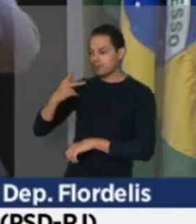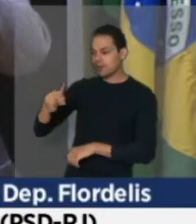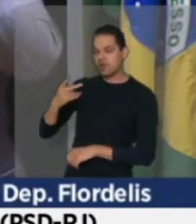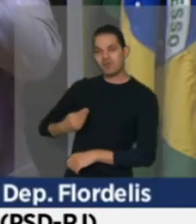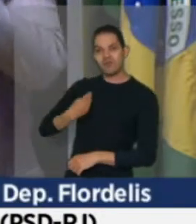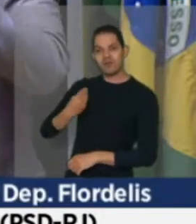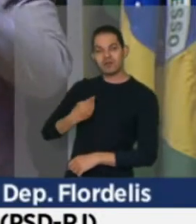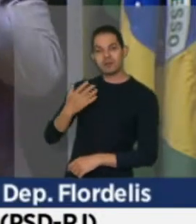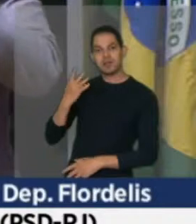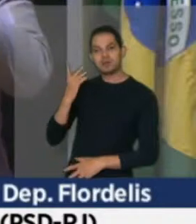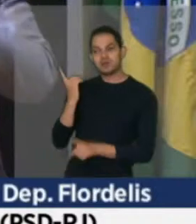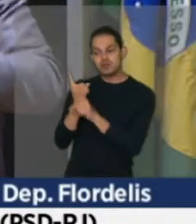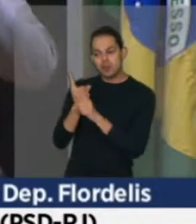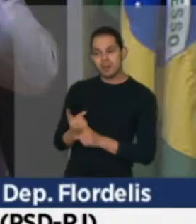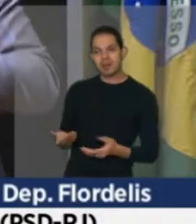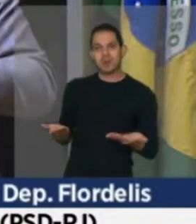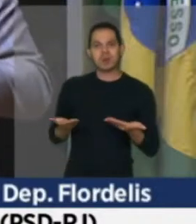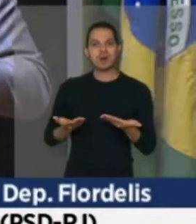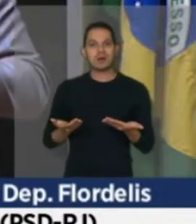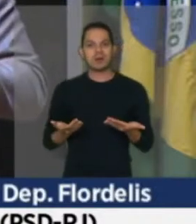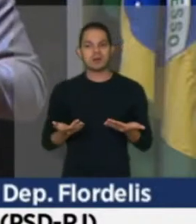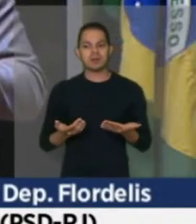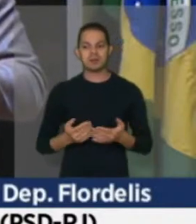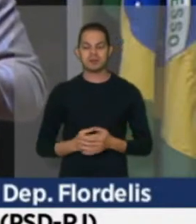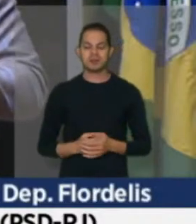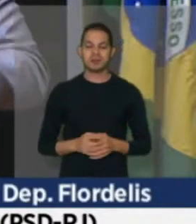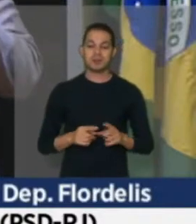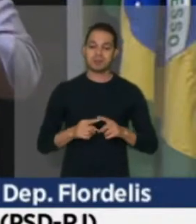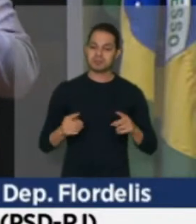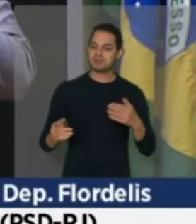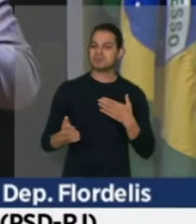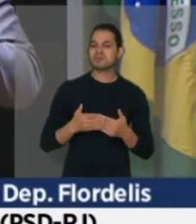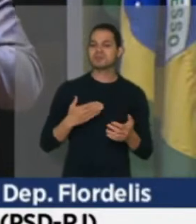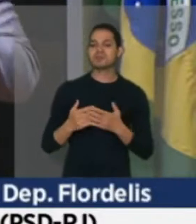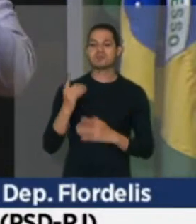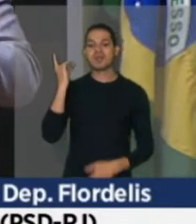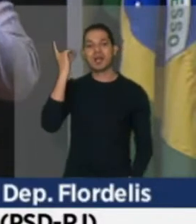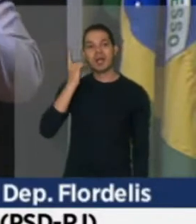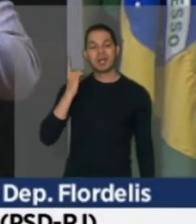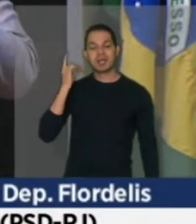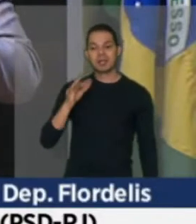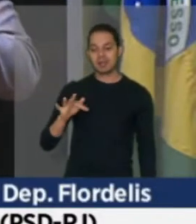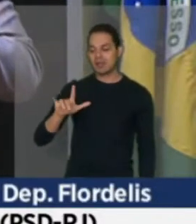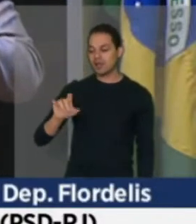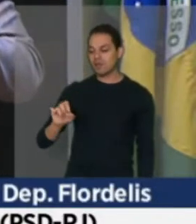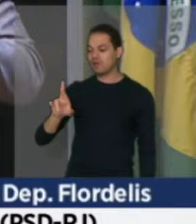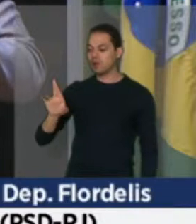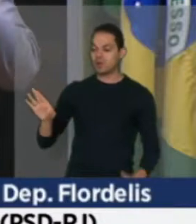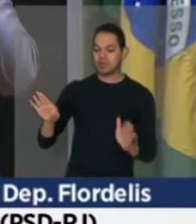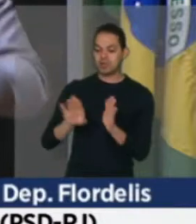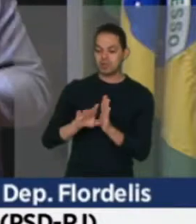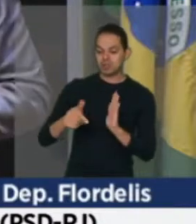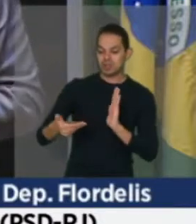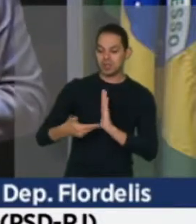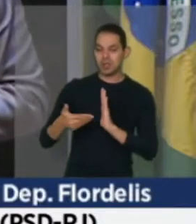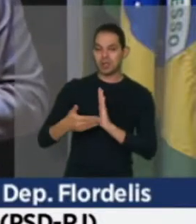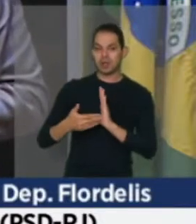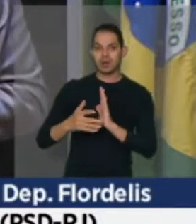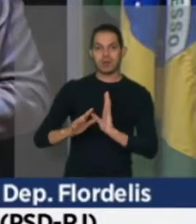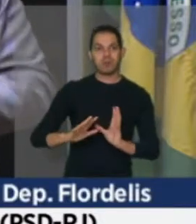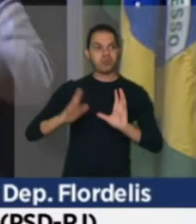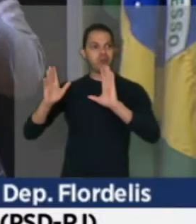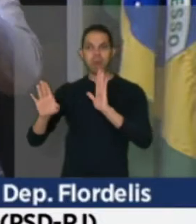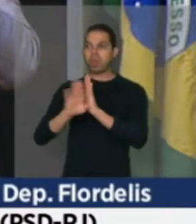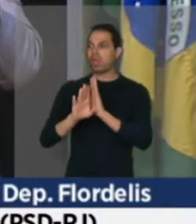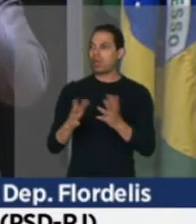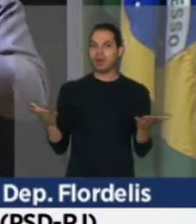Mas, independentemente disso, saibam que a deputada Flor de Lis não chegou aqui de paraquedas.